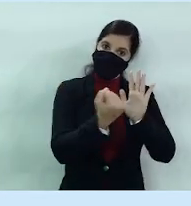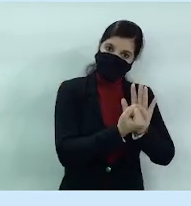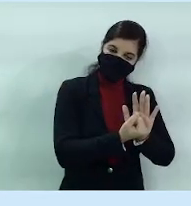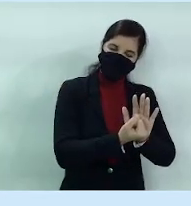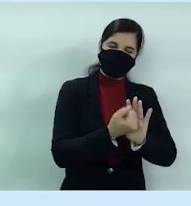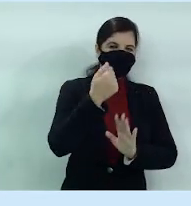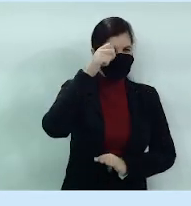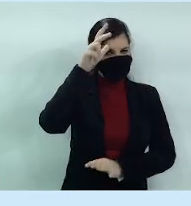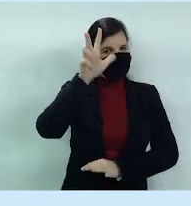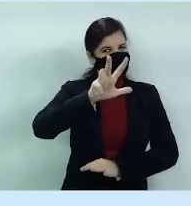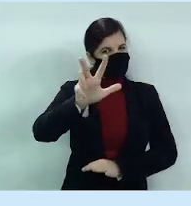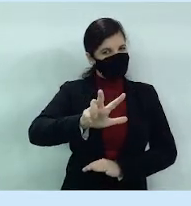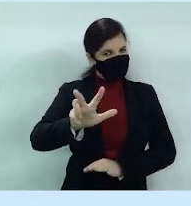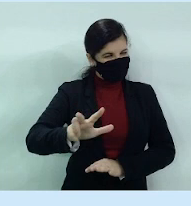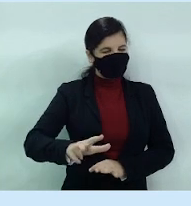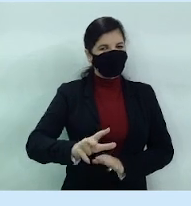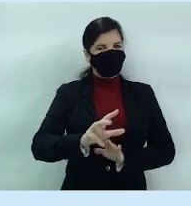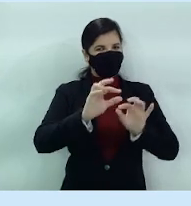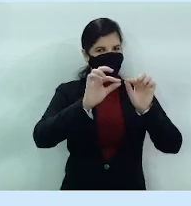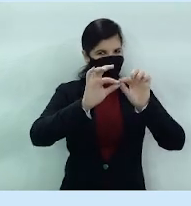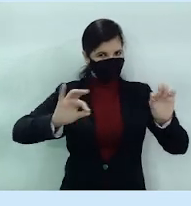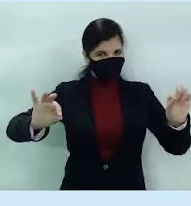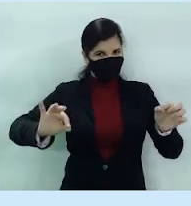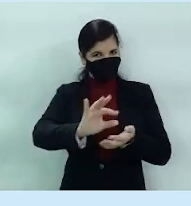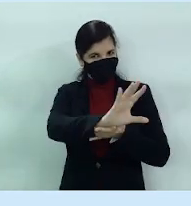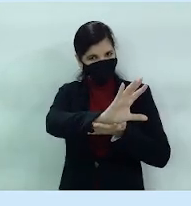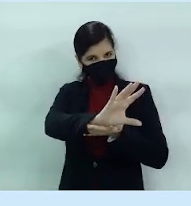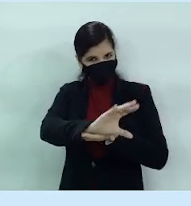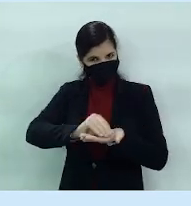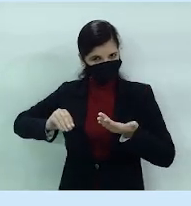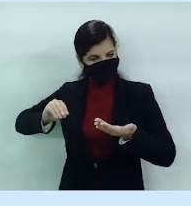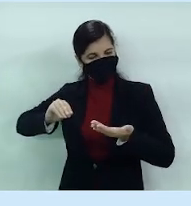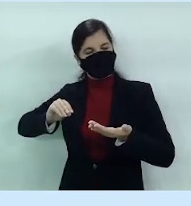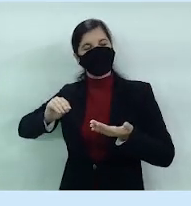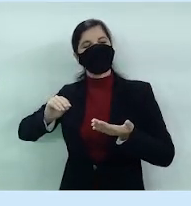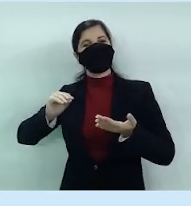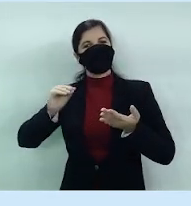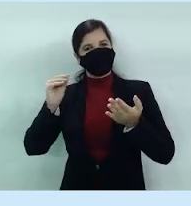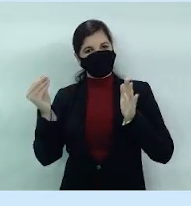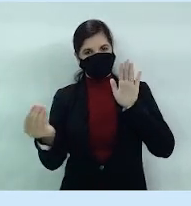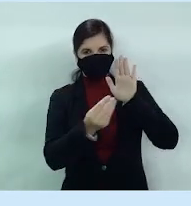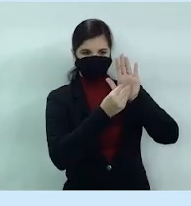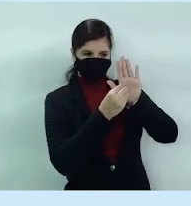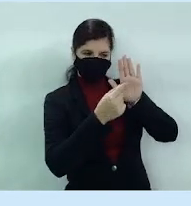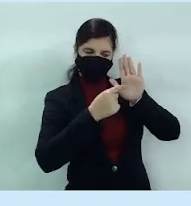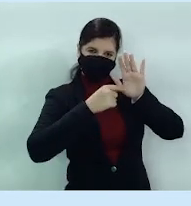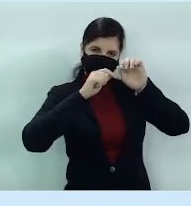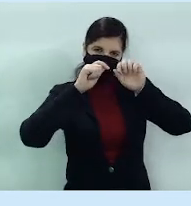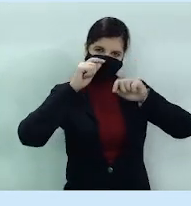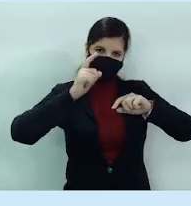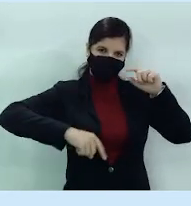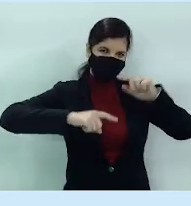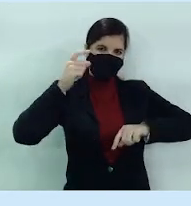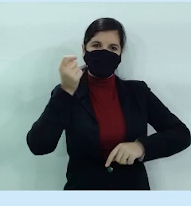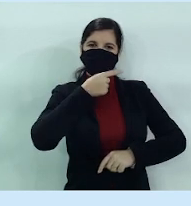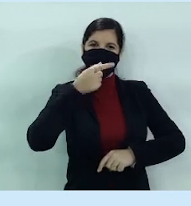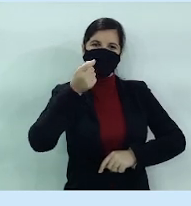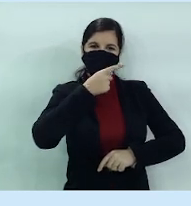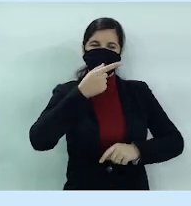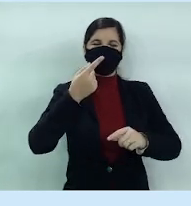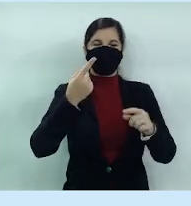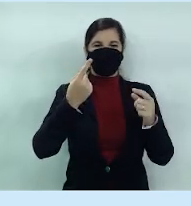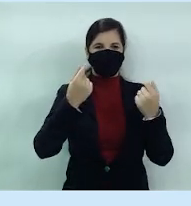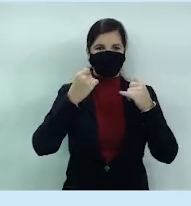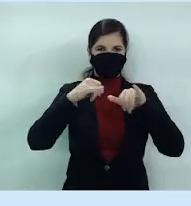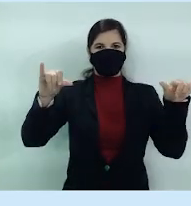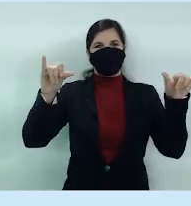dessa frase, que é uma frase muito, muito recorrente, para poder brincar um pouquinho, fazer um trocadilho,